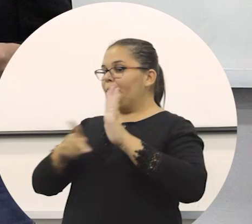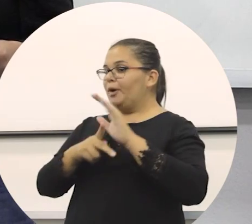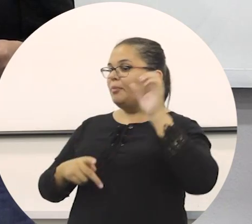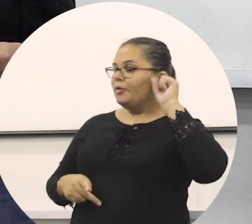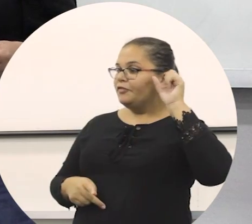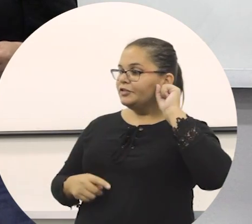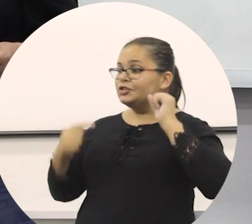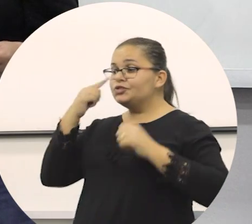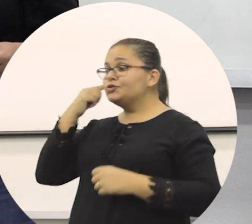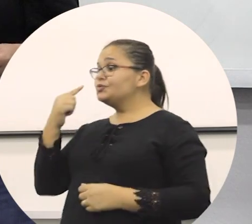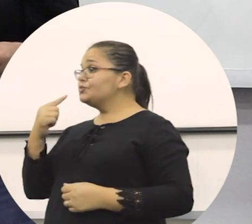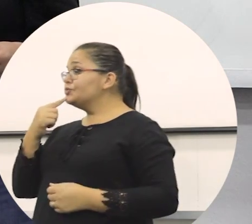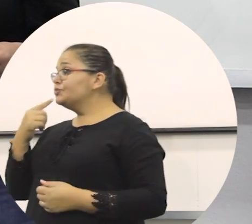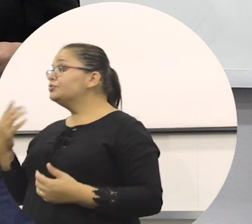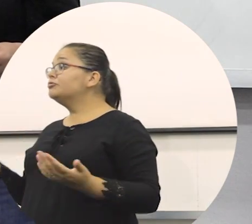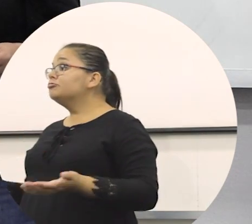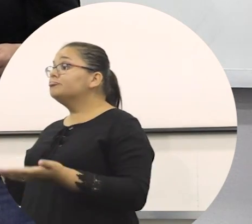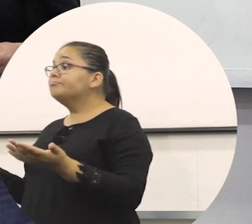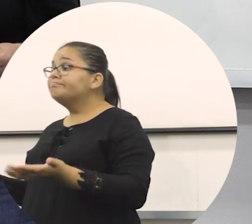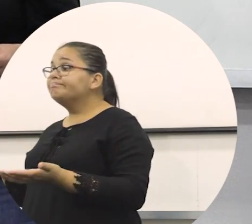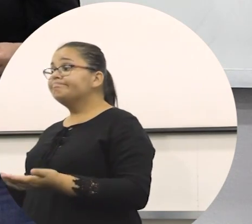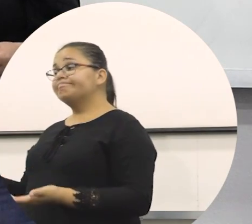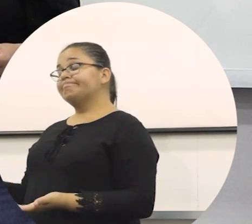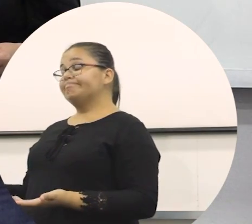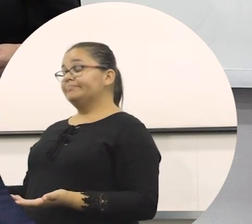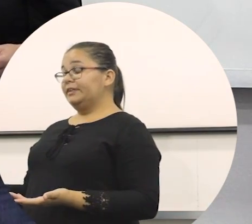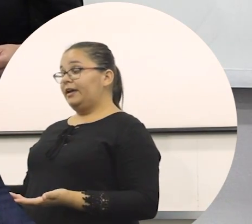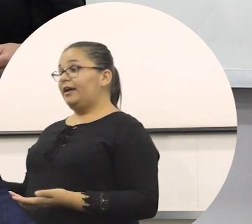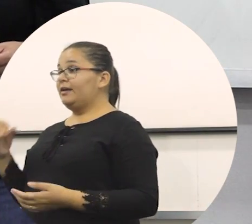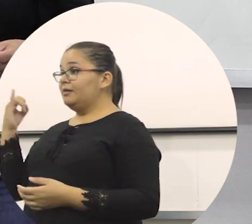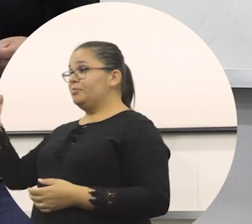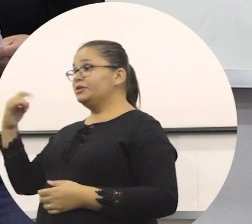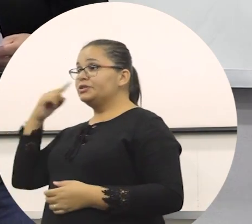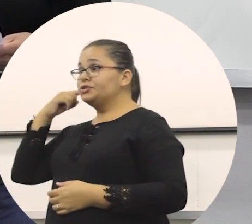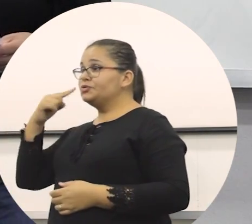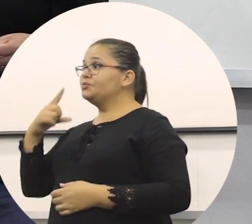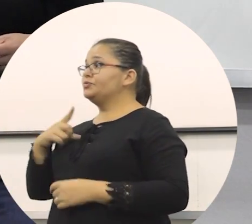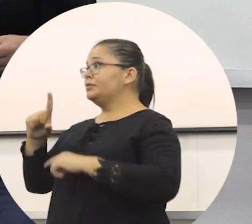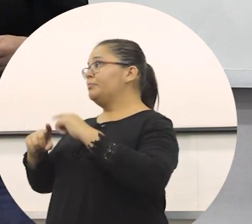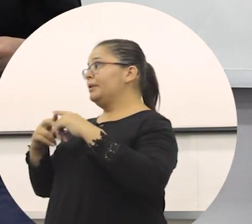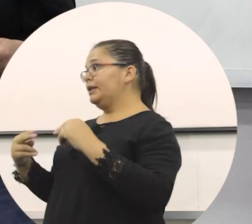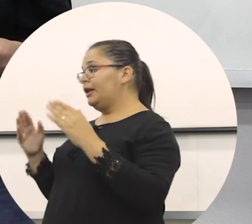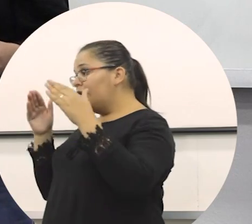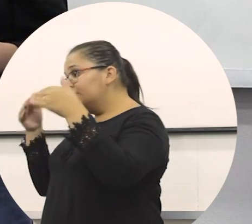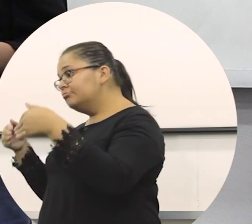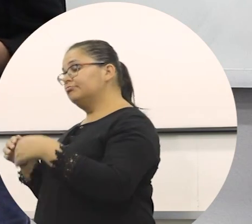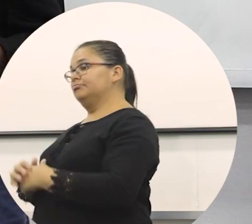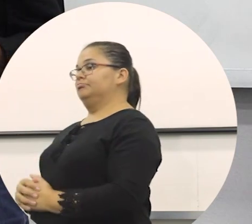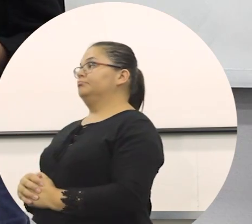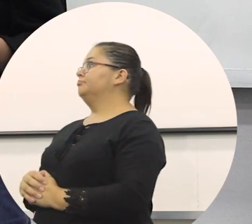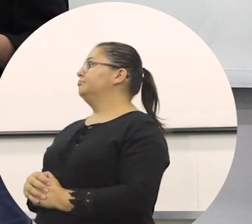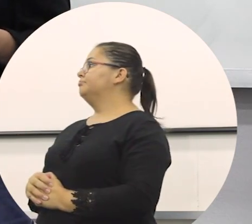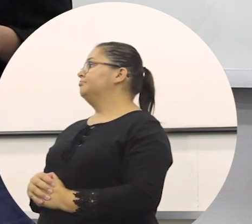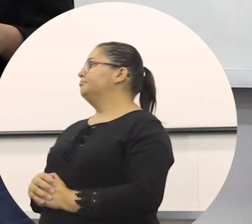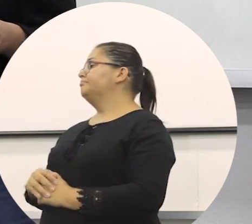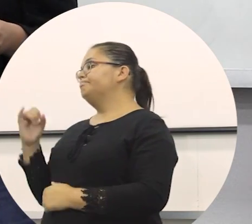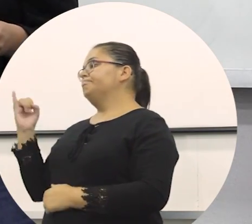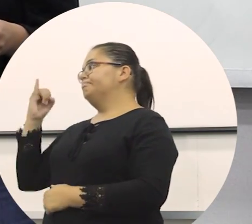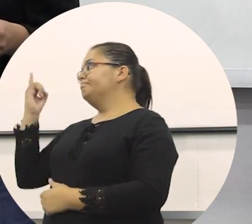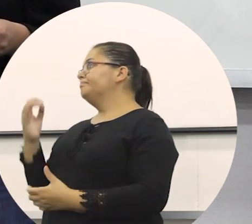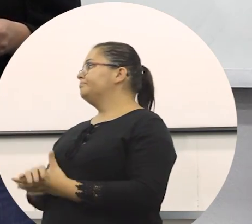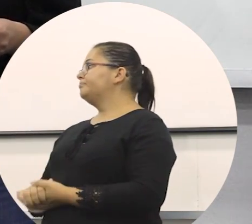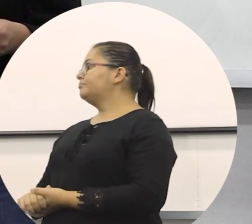não sai com português para sul. Eu acho que isso é muito importante a gente pensar. Né? Acho que basicamente